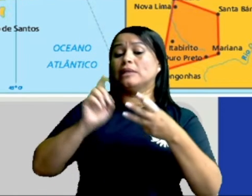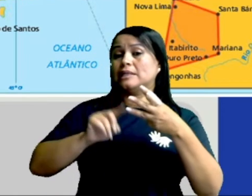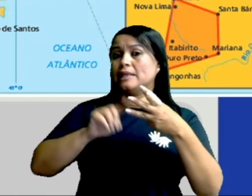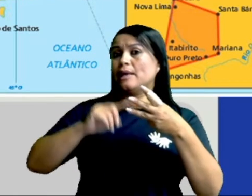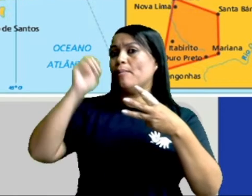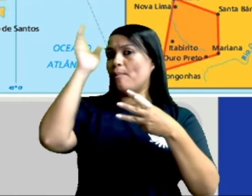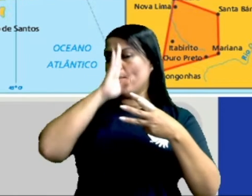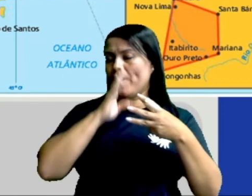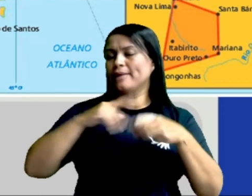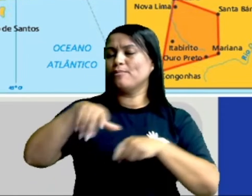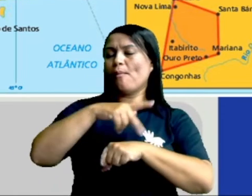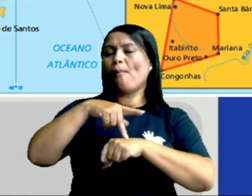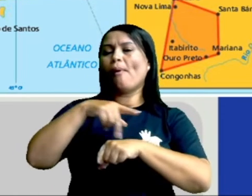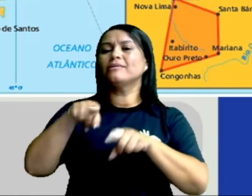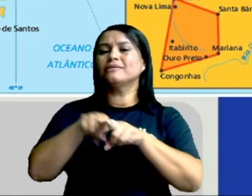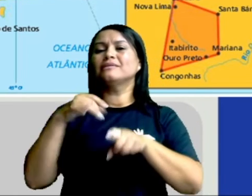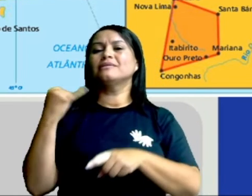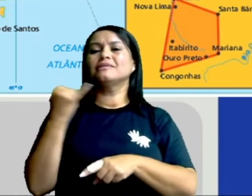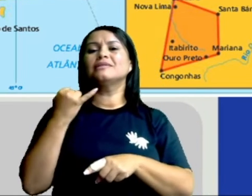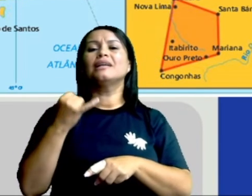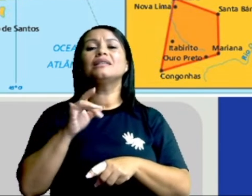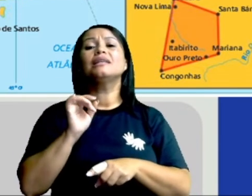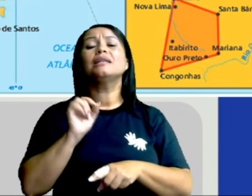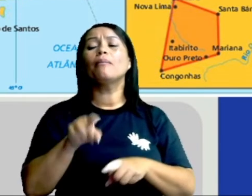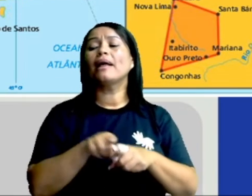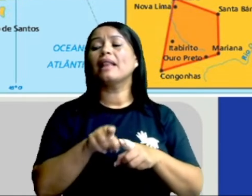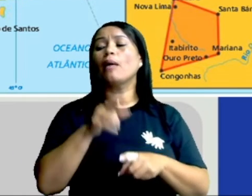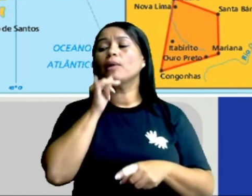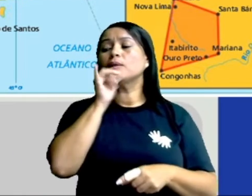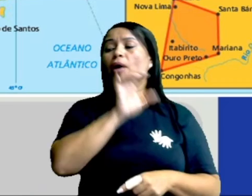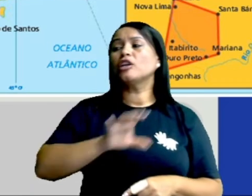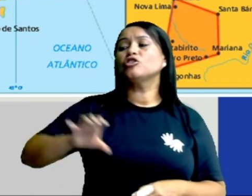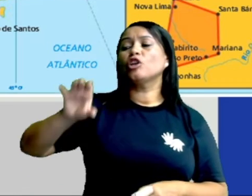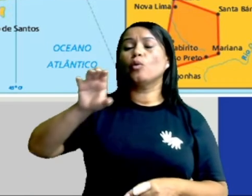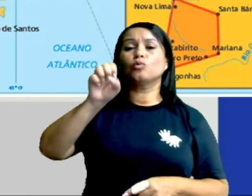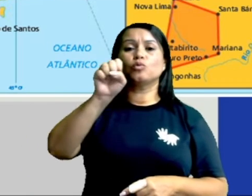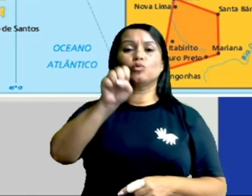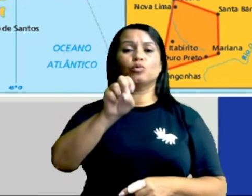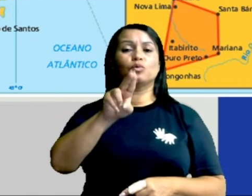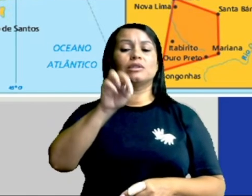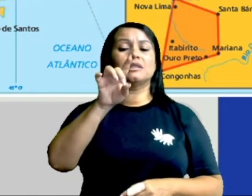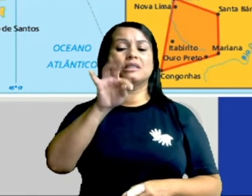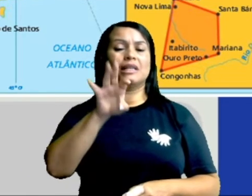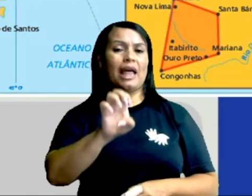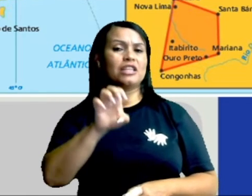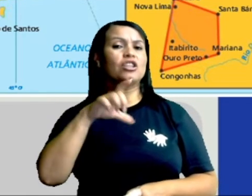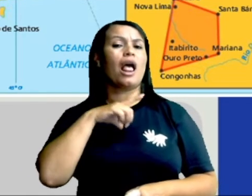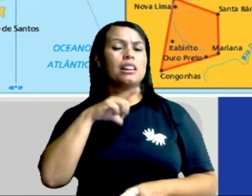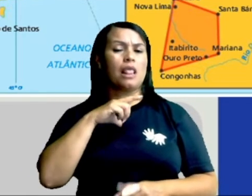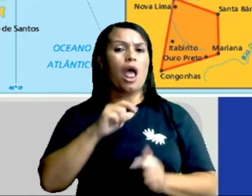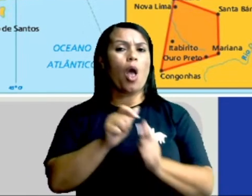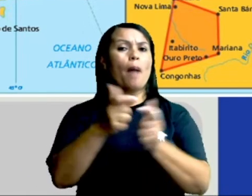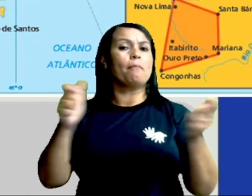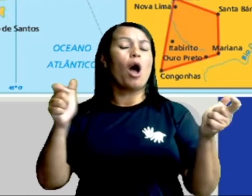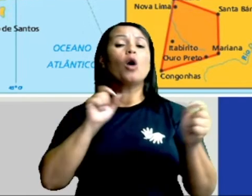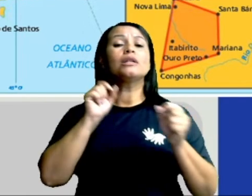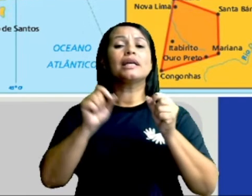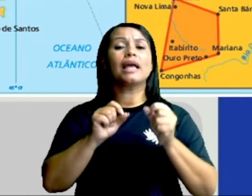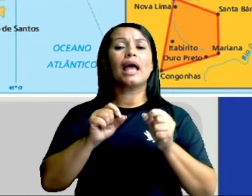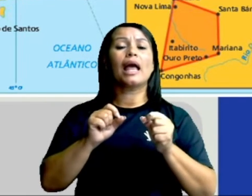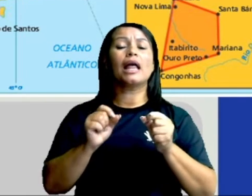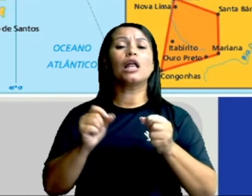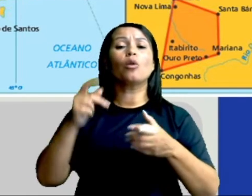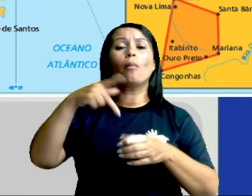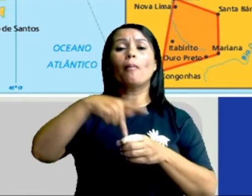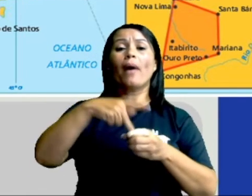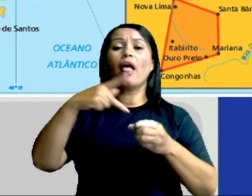aqui eu trago um gráfico da produção de petróleo, ou seja, a região Sudeste é também aquela onde você tem a maior parte da extração do petróleo no